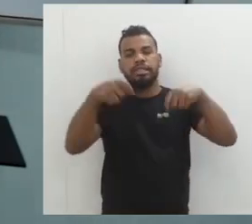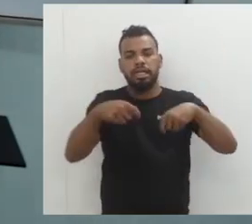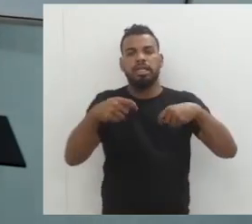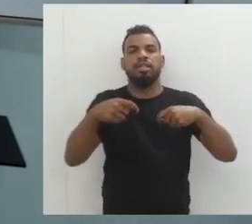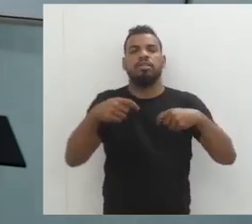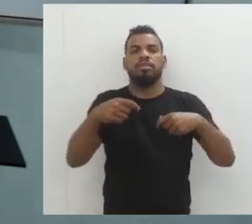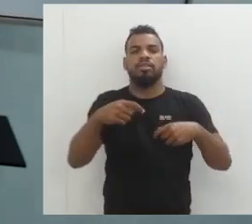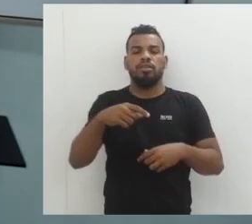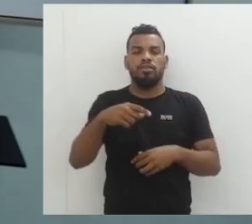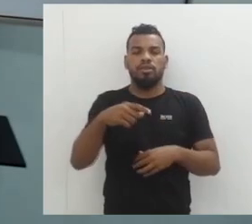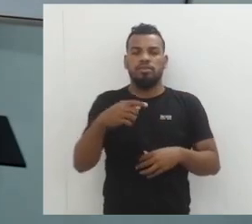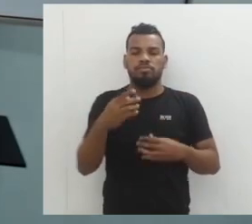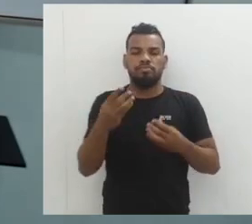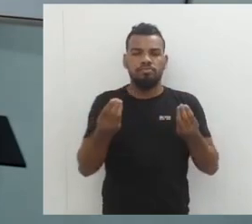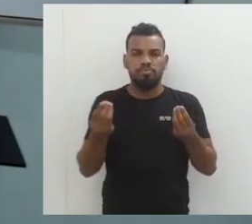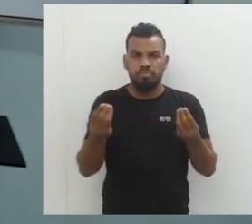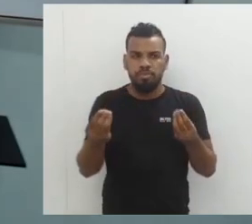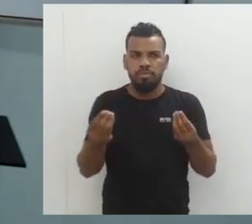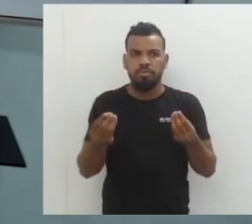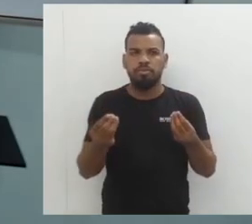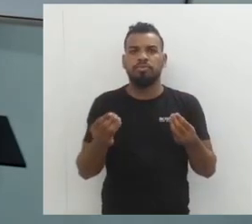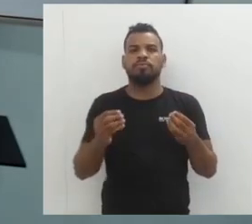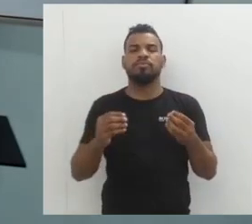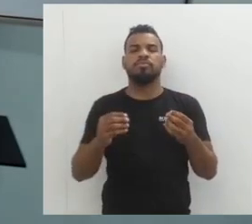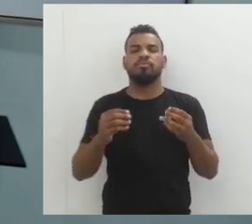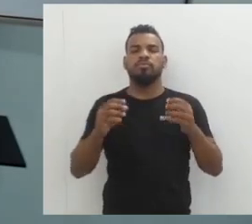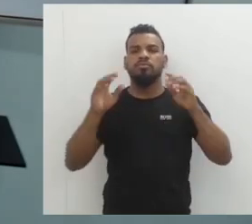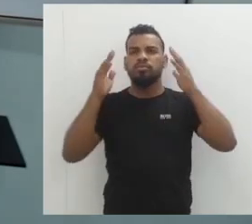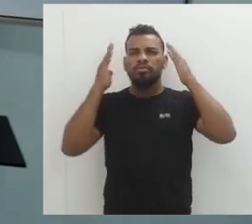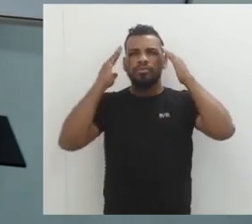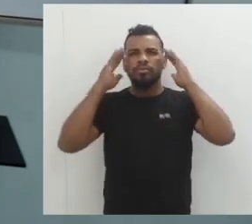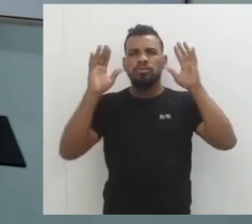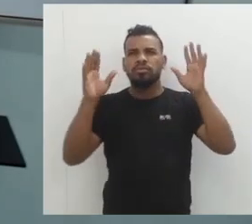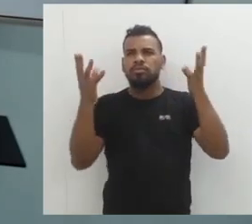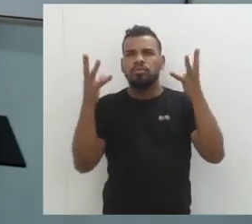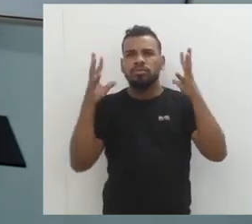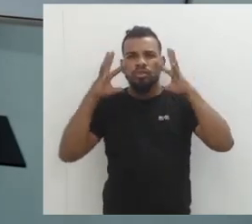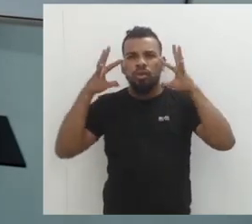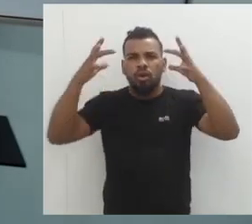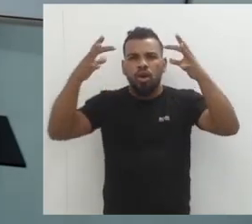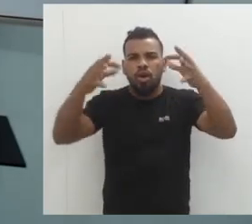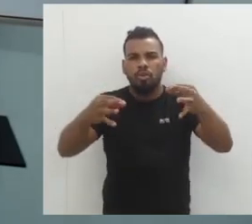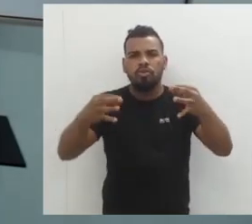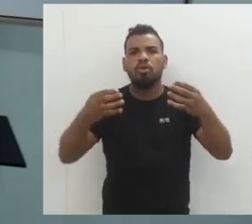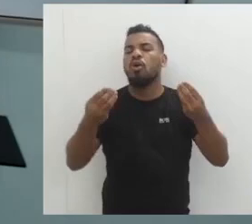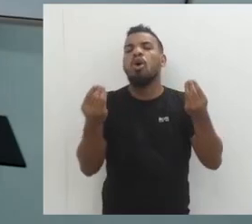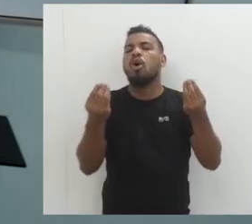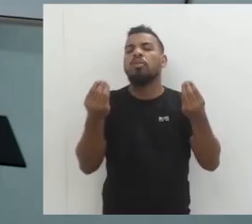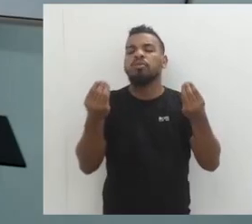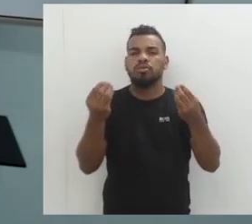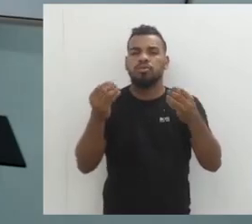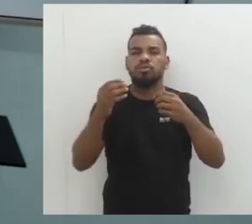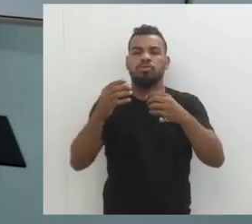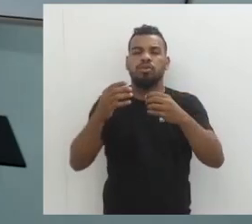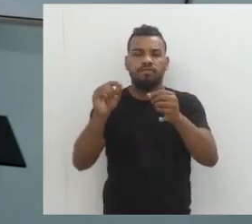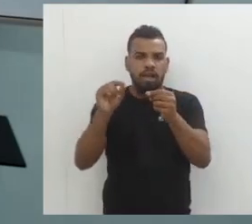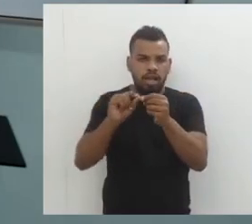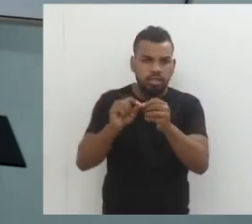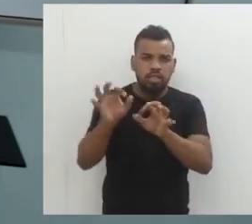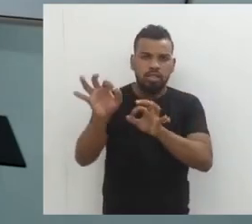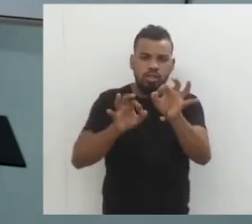ter um panorama de como se deu a construção